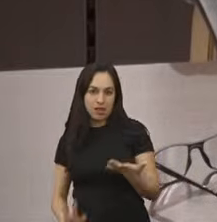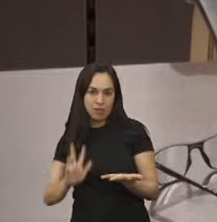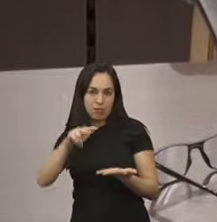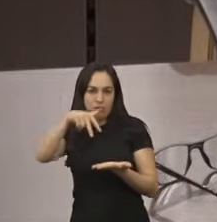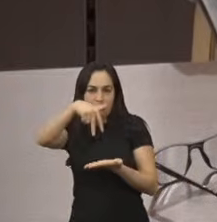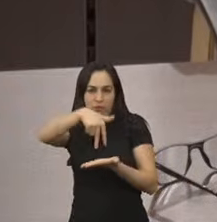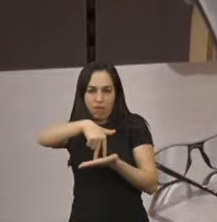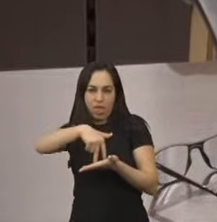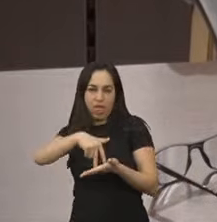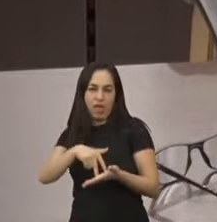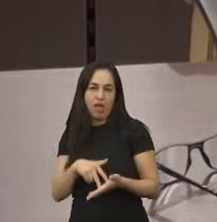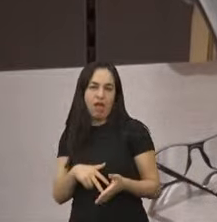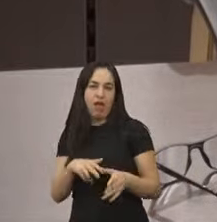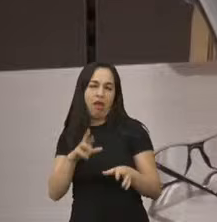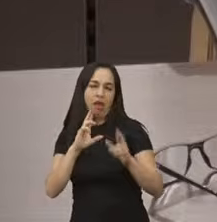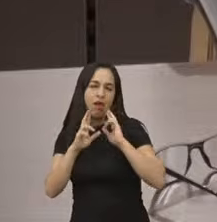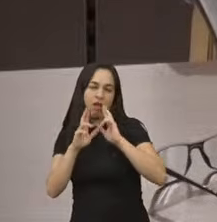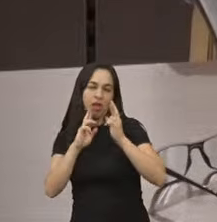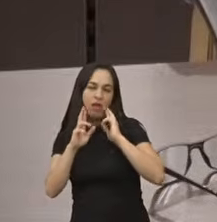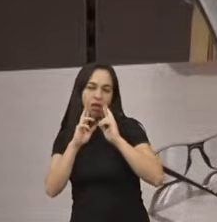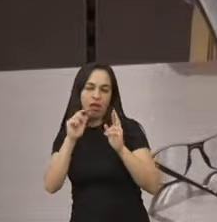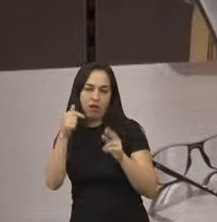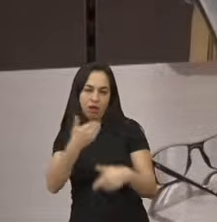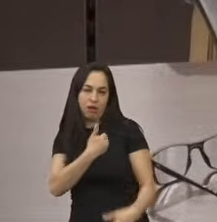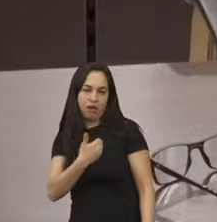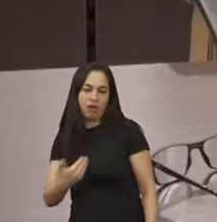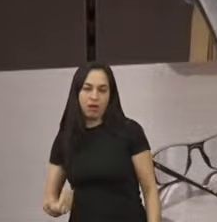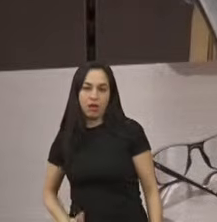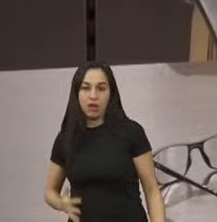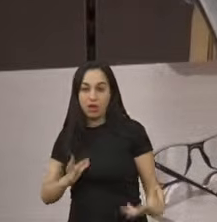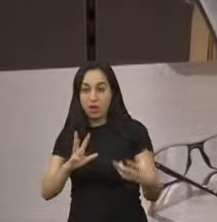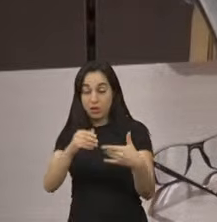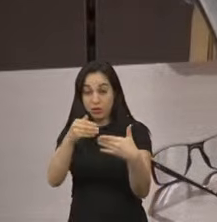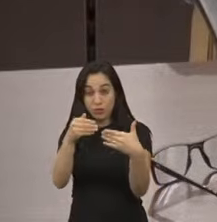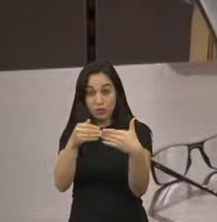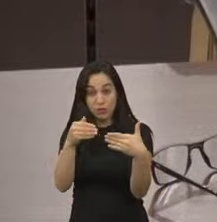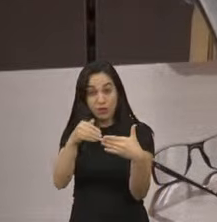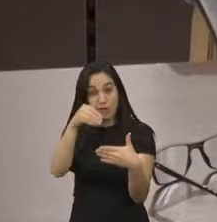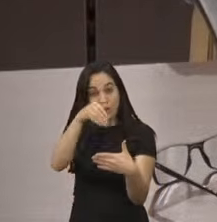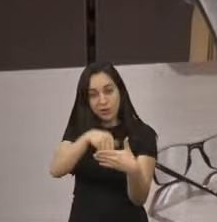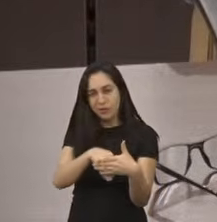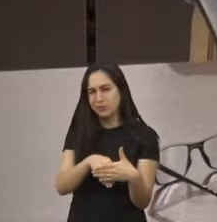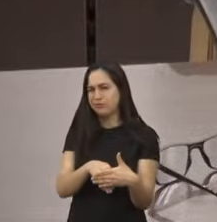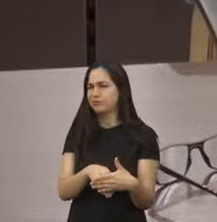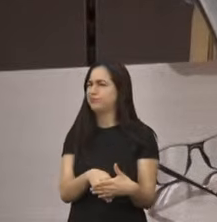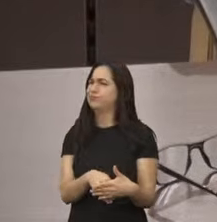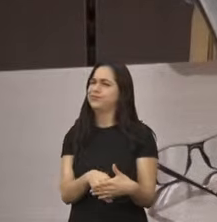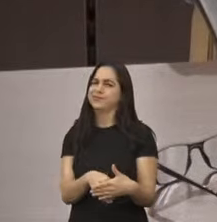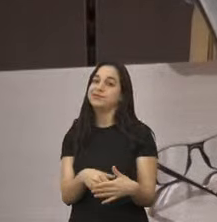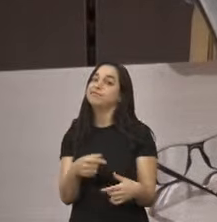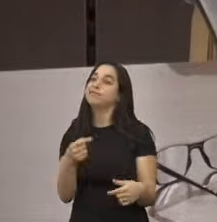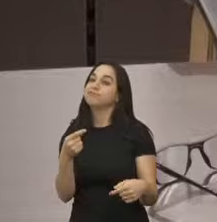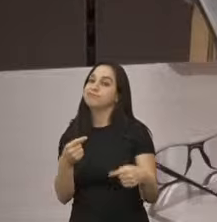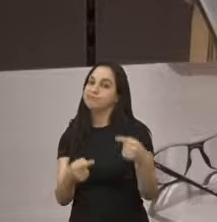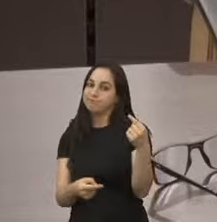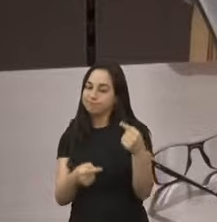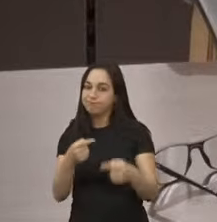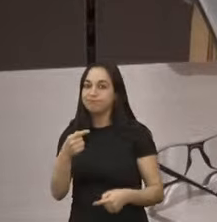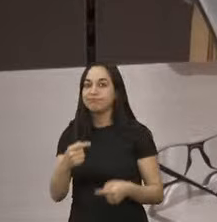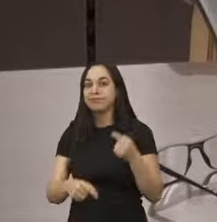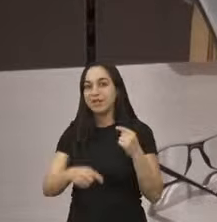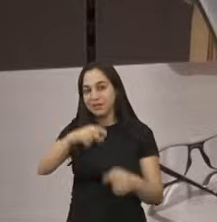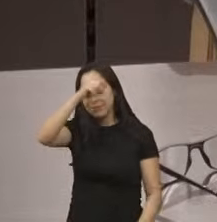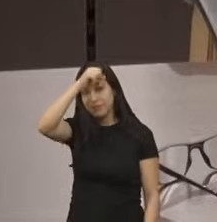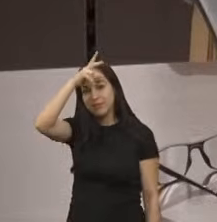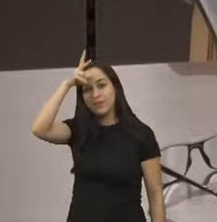de mimimi, falando do desgoverno atual, e no final todo mundo vota favorável, eu vejo que é uma aula de política do nosso prefeito. O prefeito